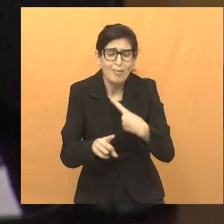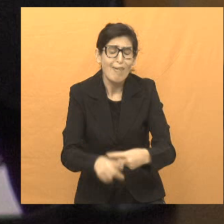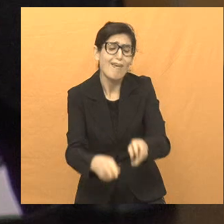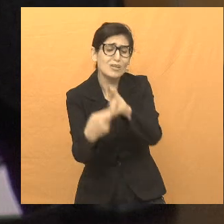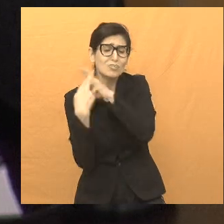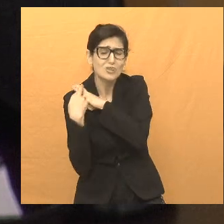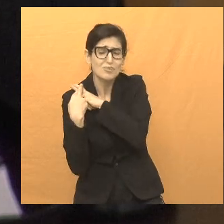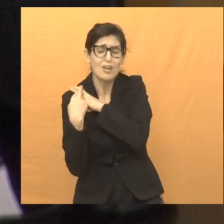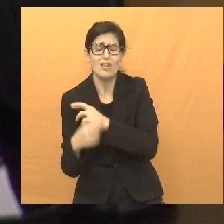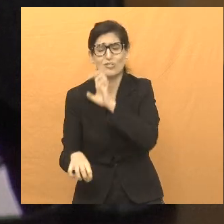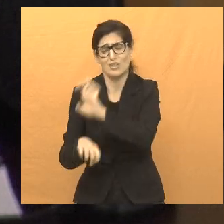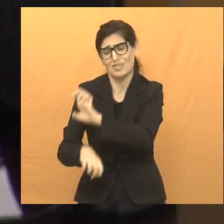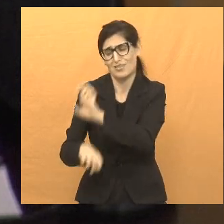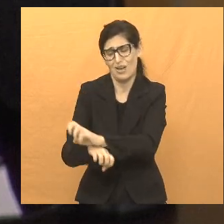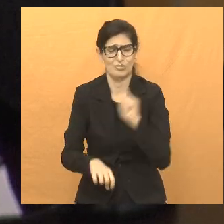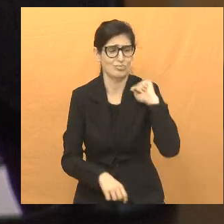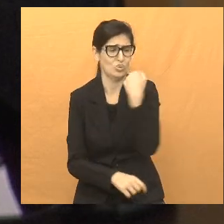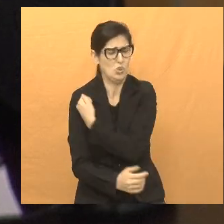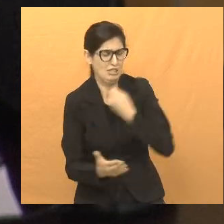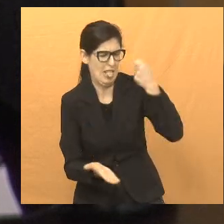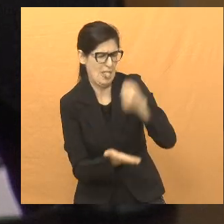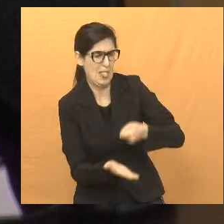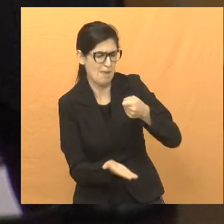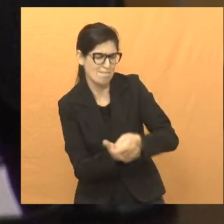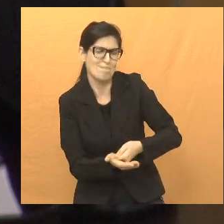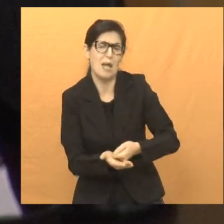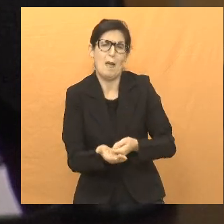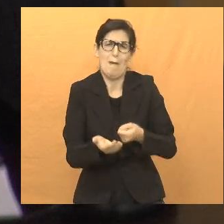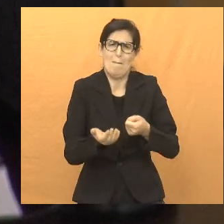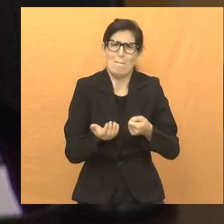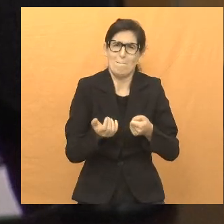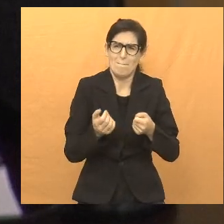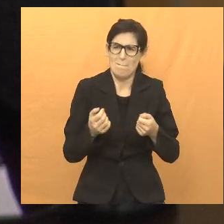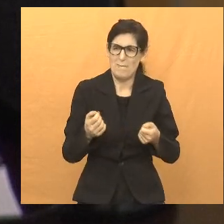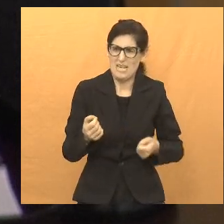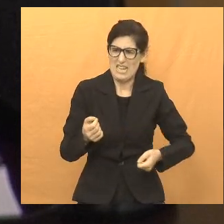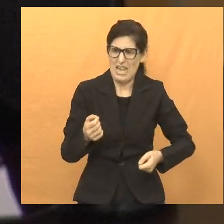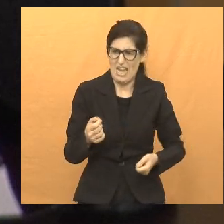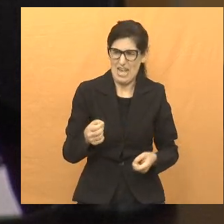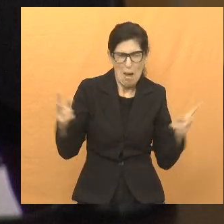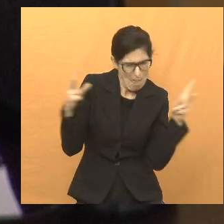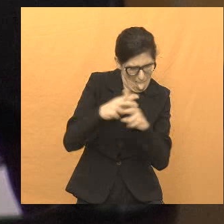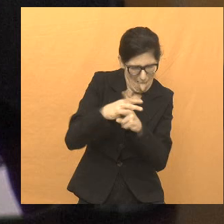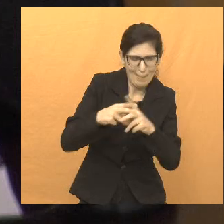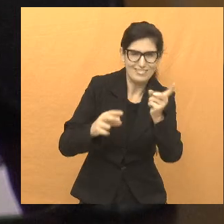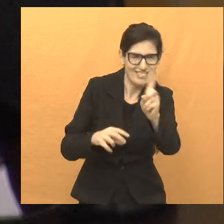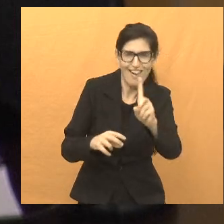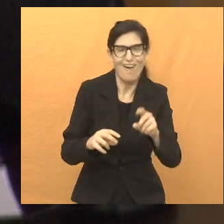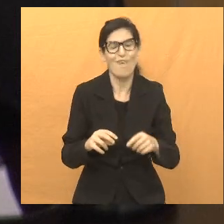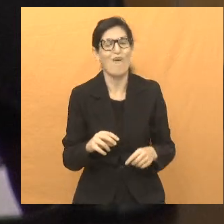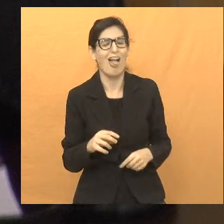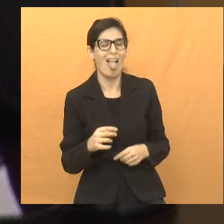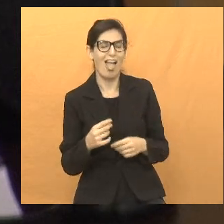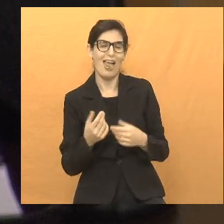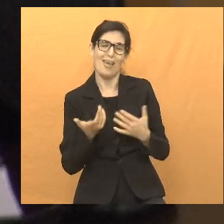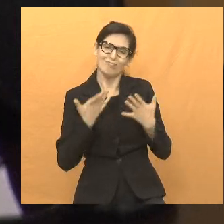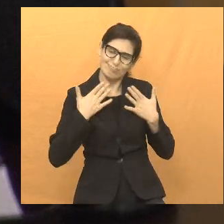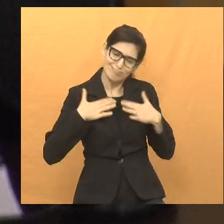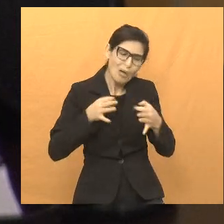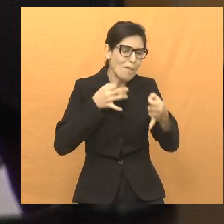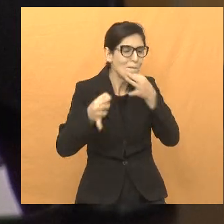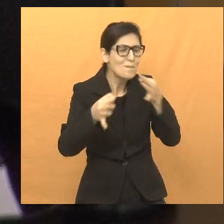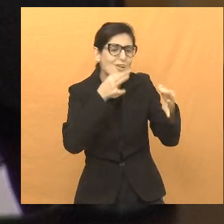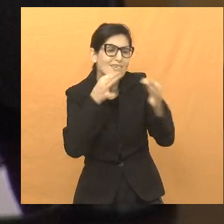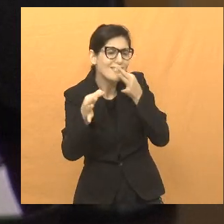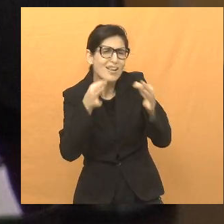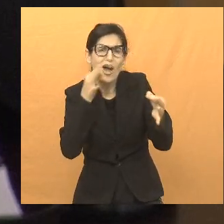tem brigado muito isso na regional, né? Não é uma briga pessoal, é uma briga de princípios mesmo, né? Porque tudo que a gente não